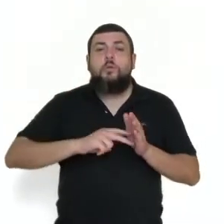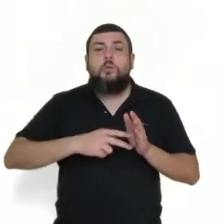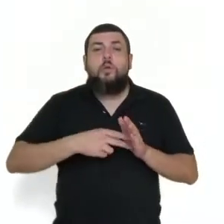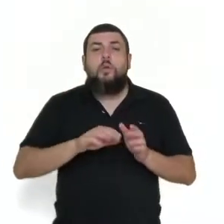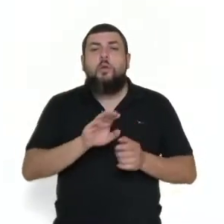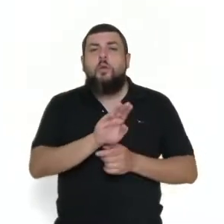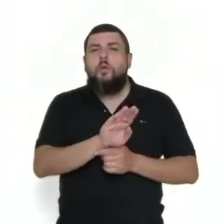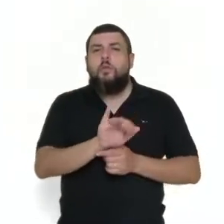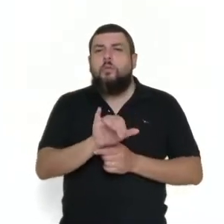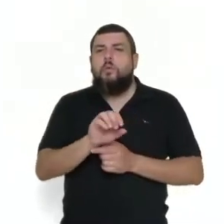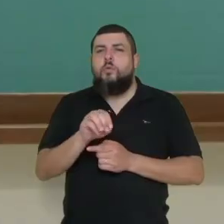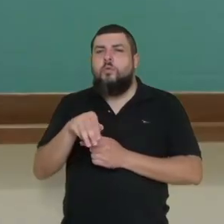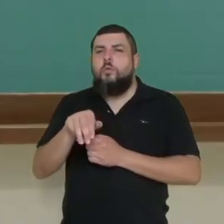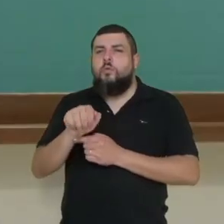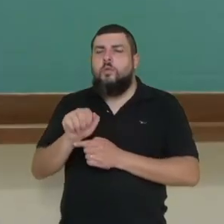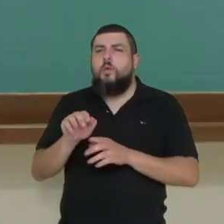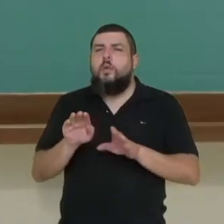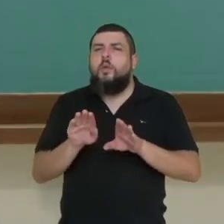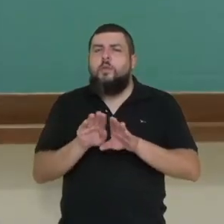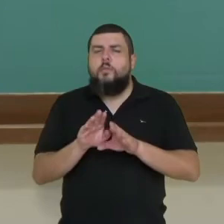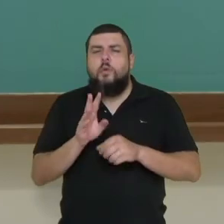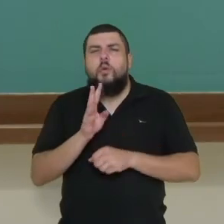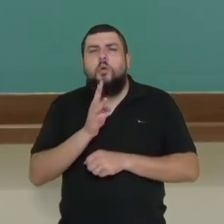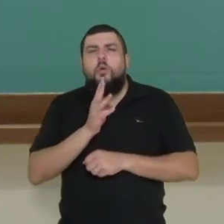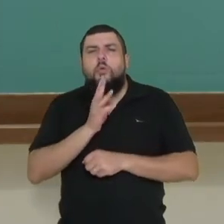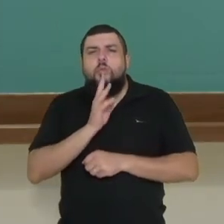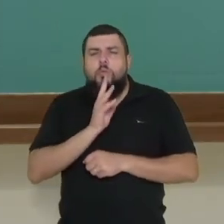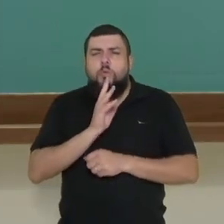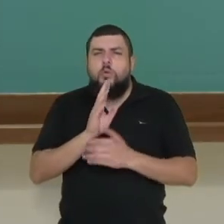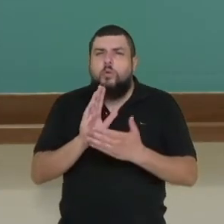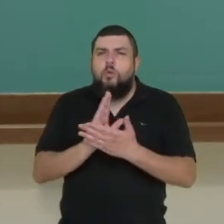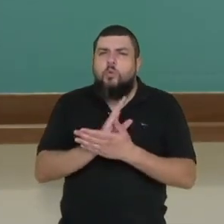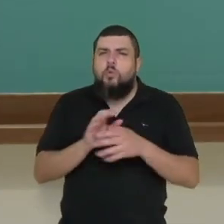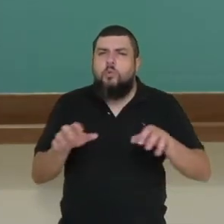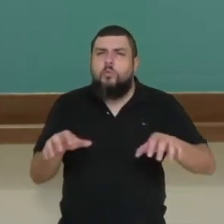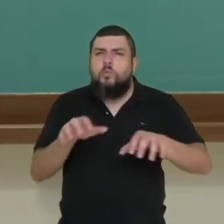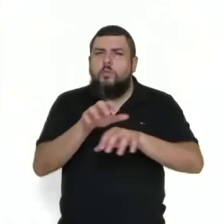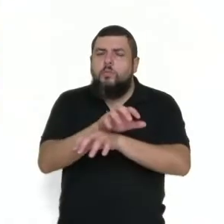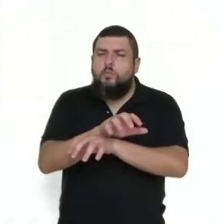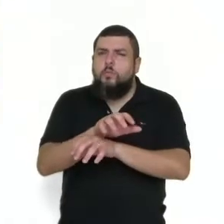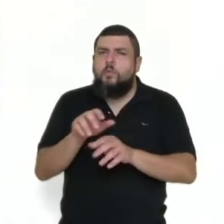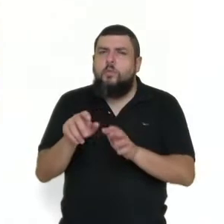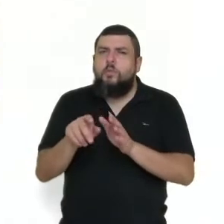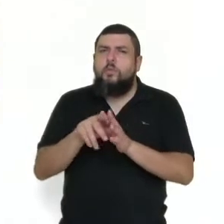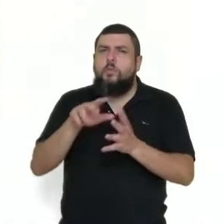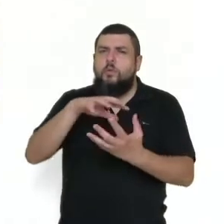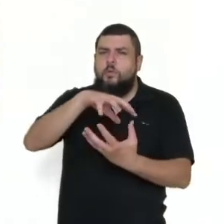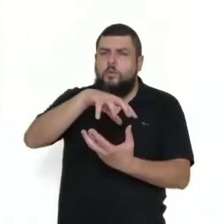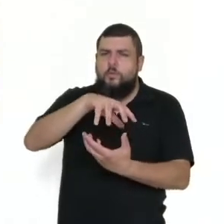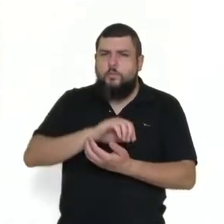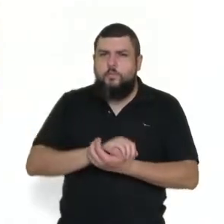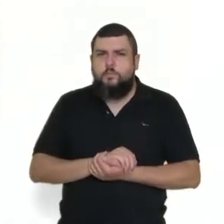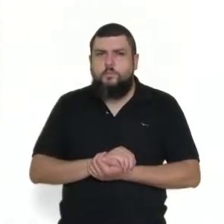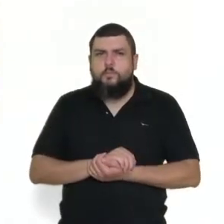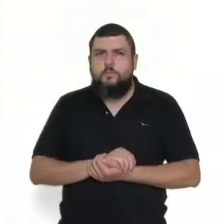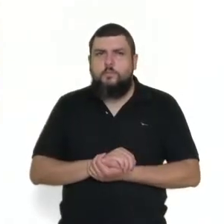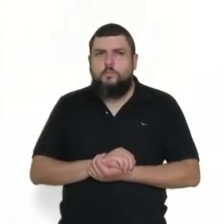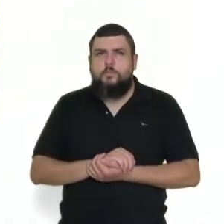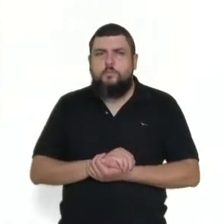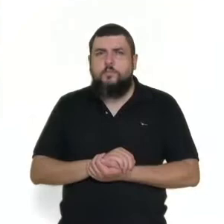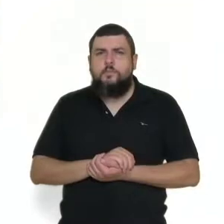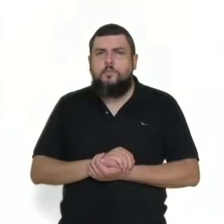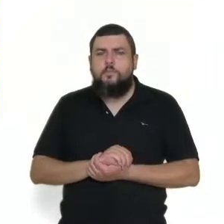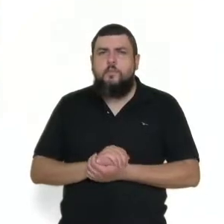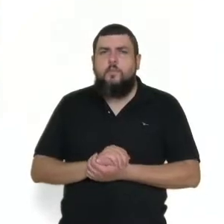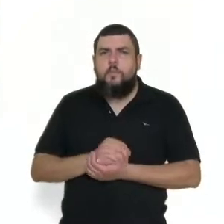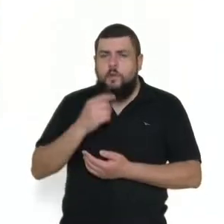principais biomas, ou o que a gente chama de ecossistemas terrestres ali, né? Então, o que são biomas? São espaços geográficos que